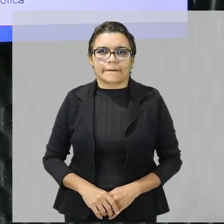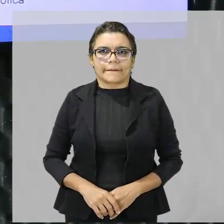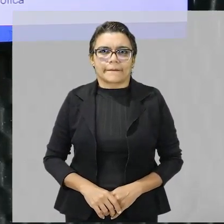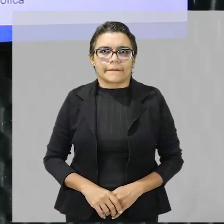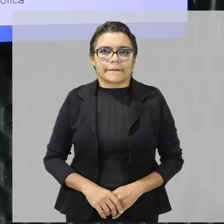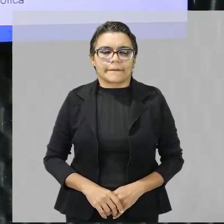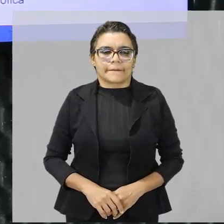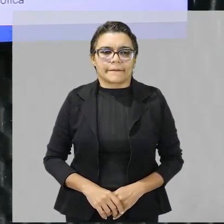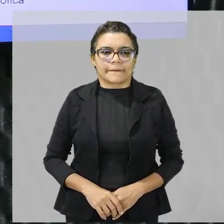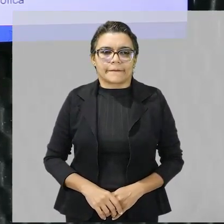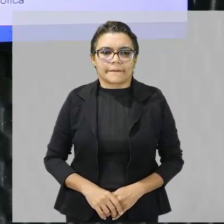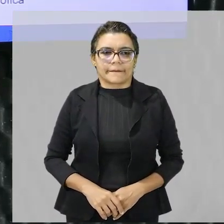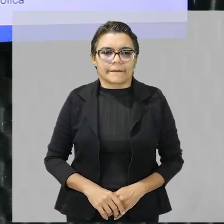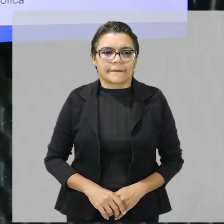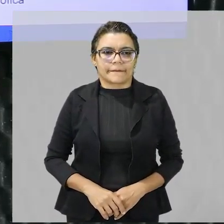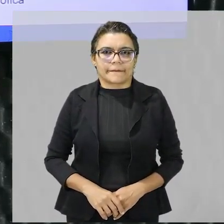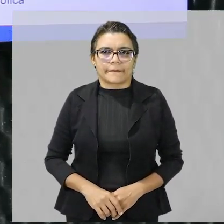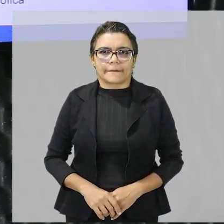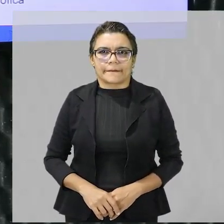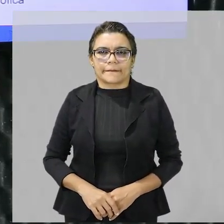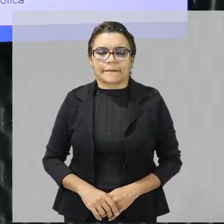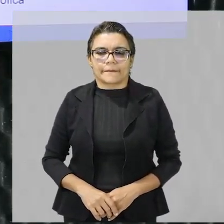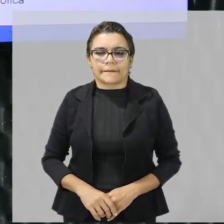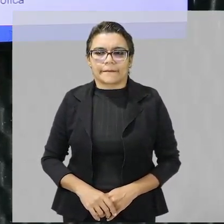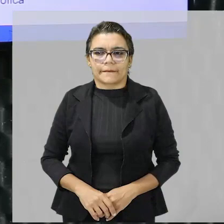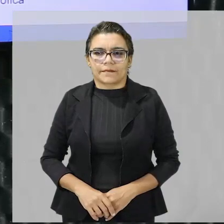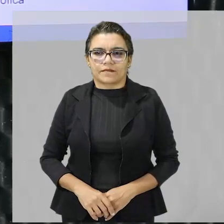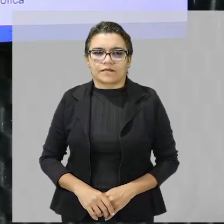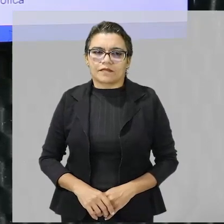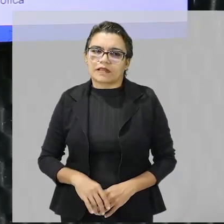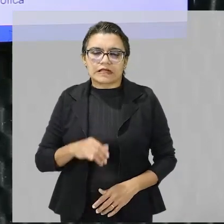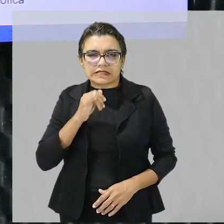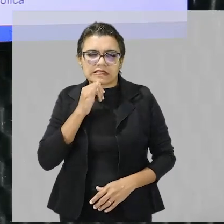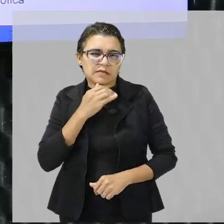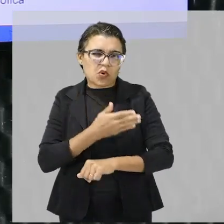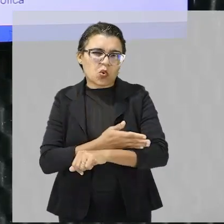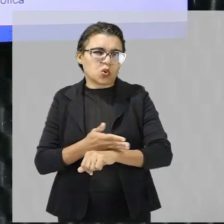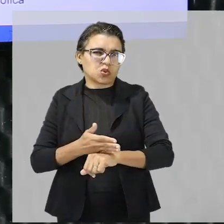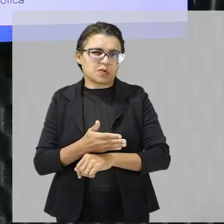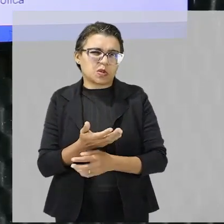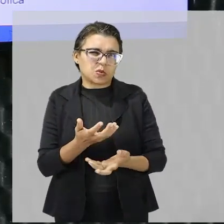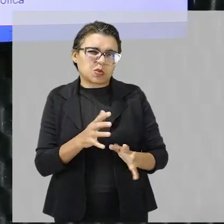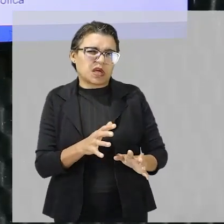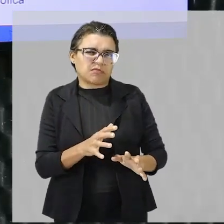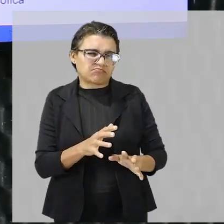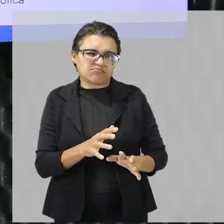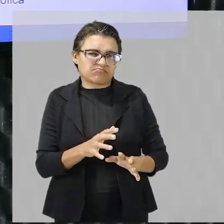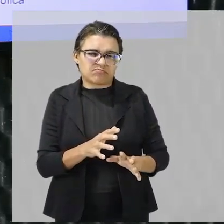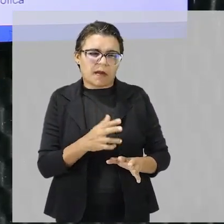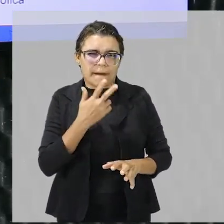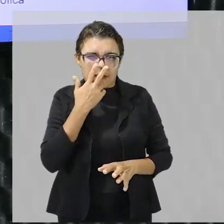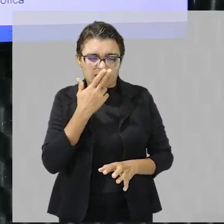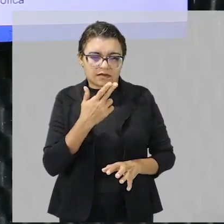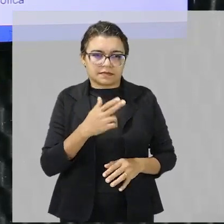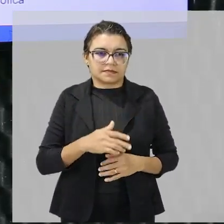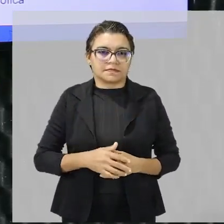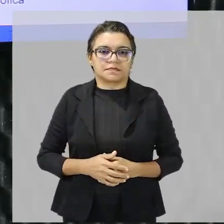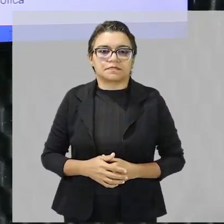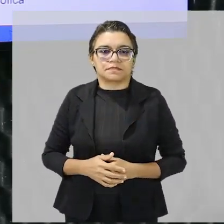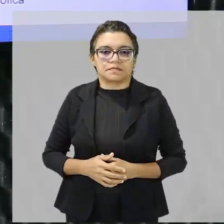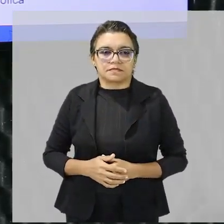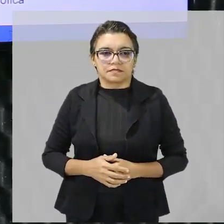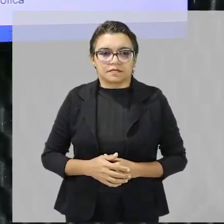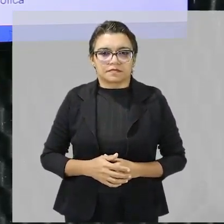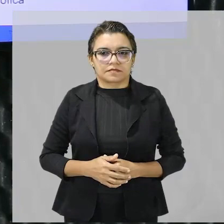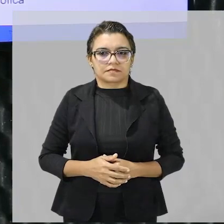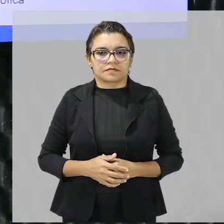mas em vez de se acostumar, né, ele querendo se acostumar com isso, em vez de se acostumar, em vez desta